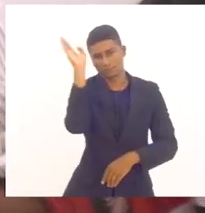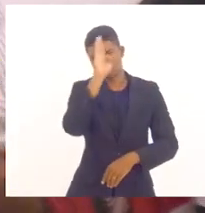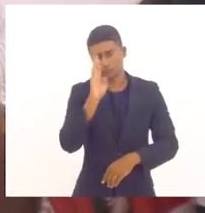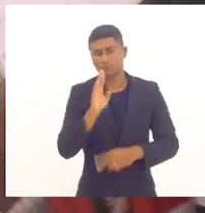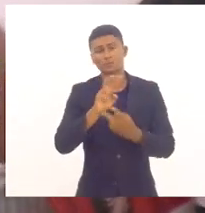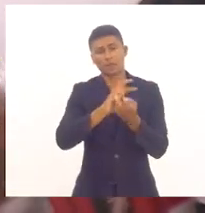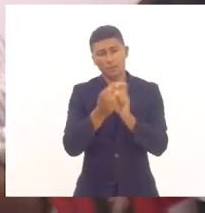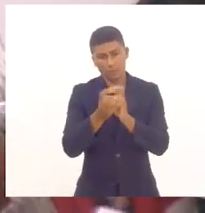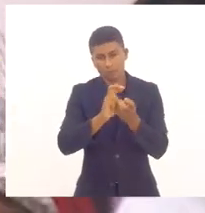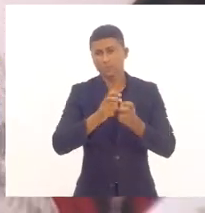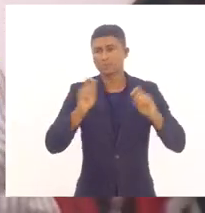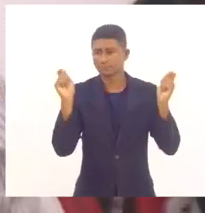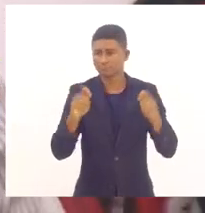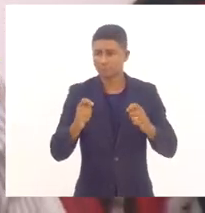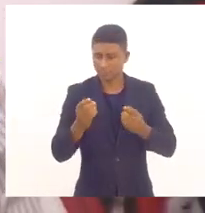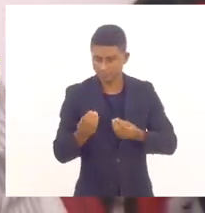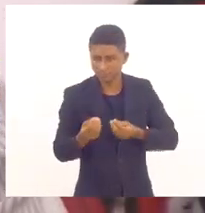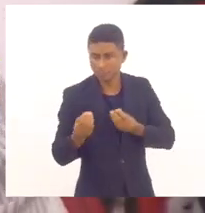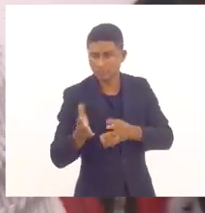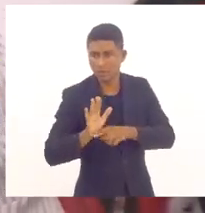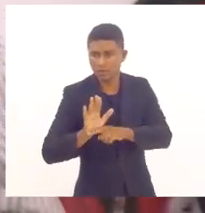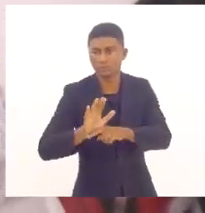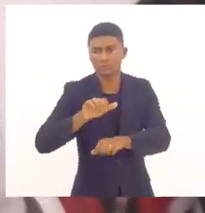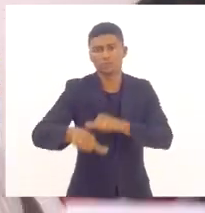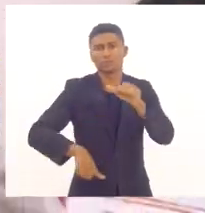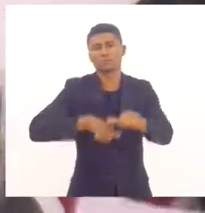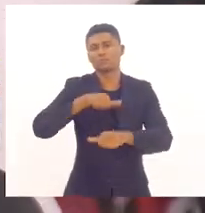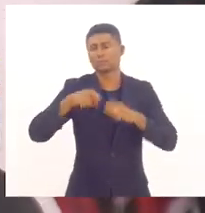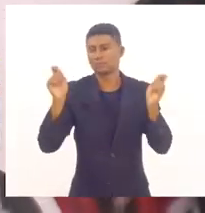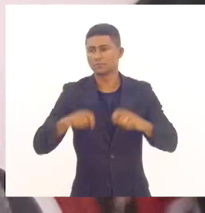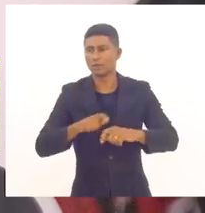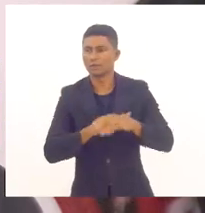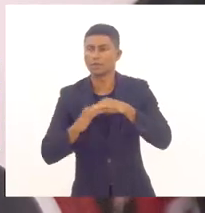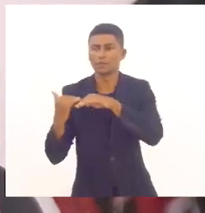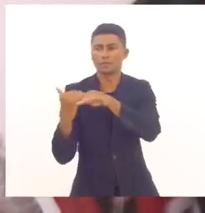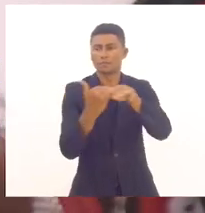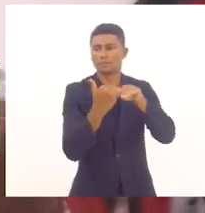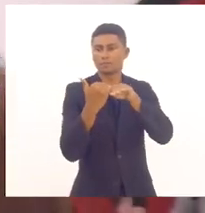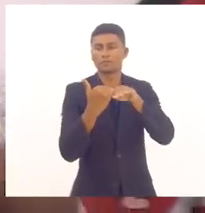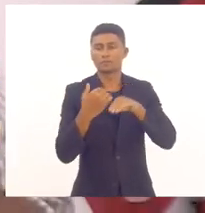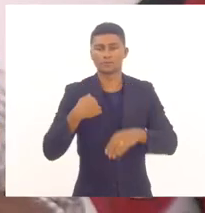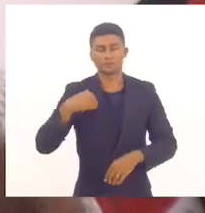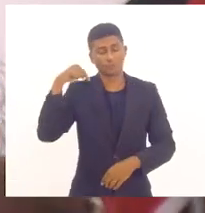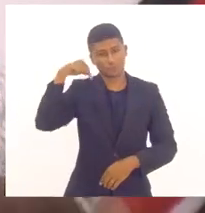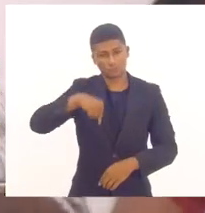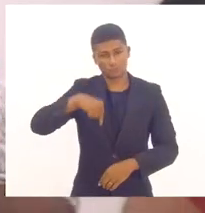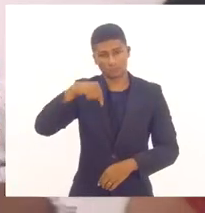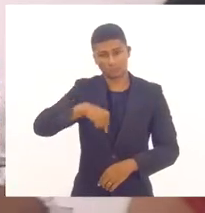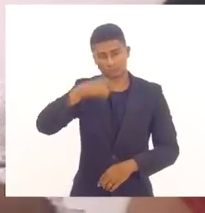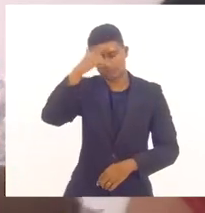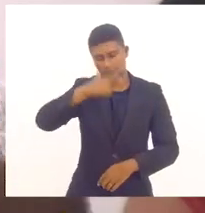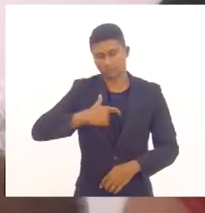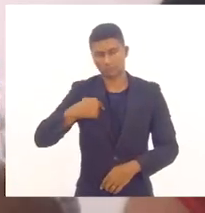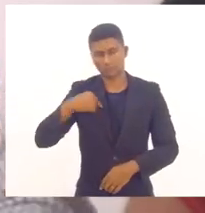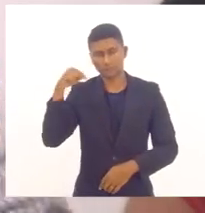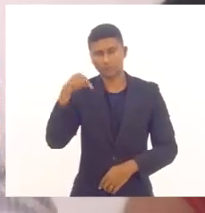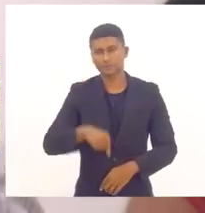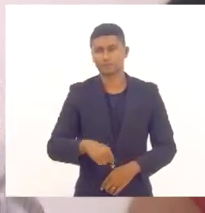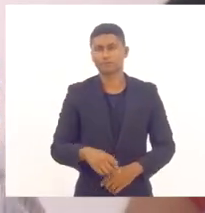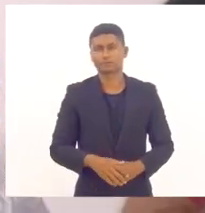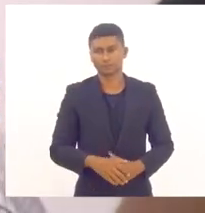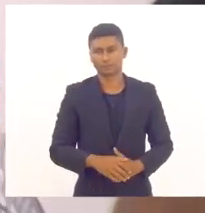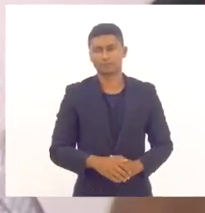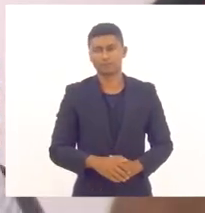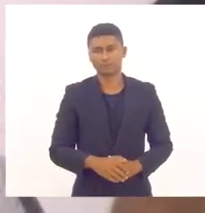um instrumento de transformação. Eu estou nesse meu lugar de fala aqui, nesse lugar político